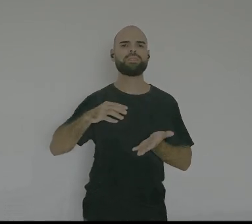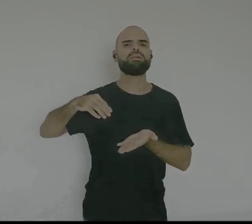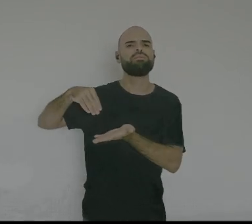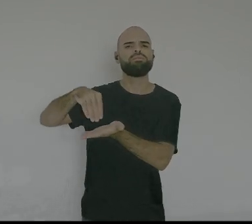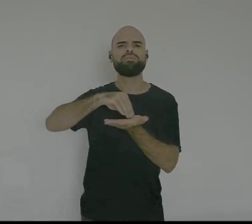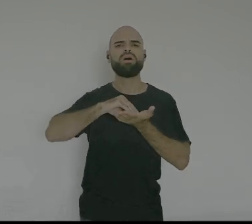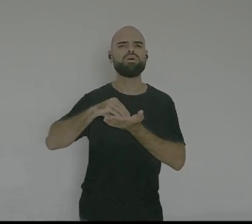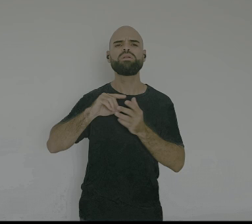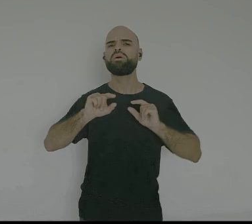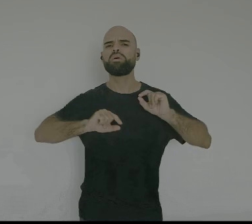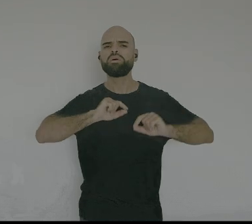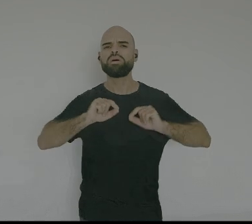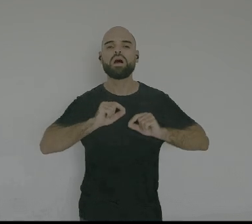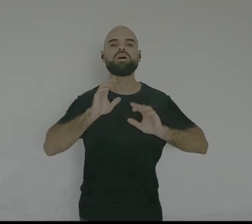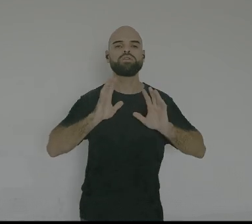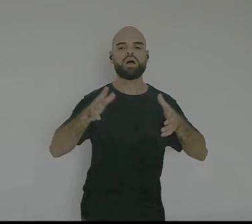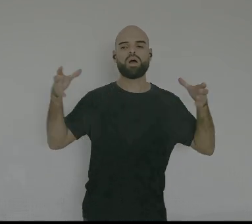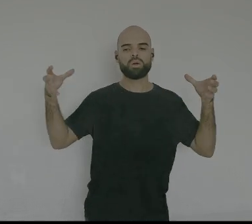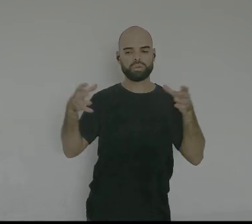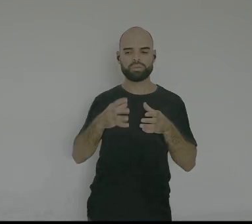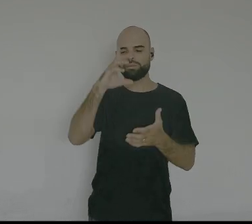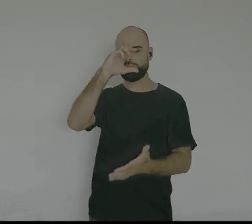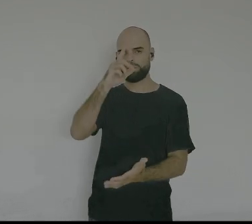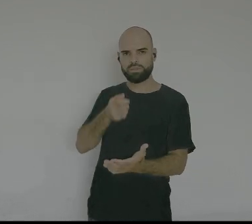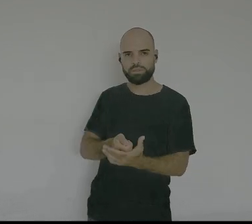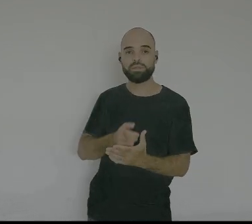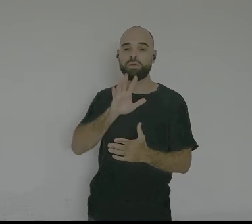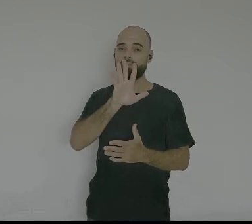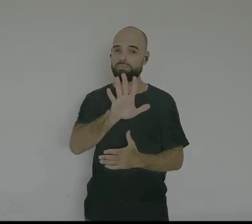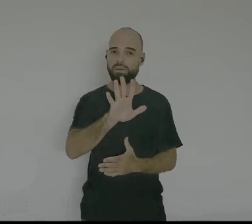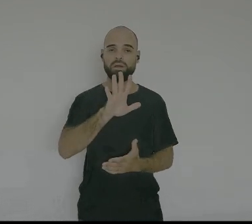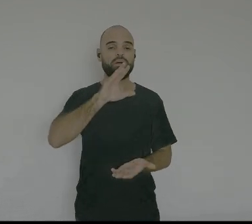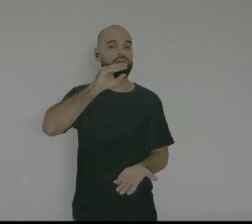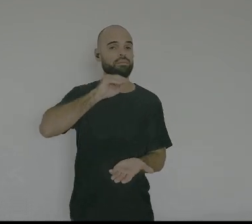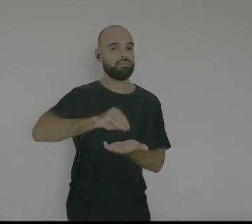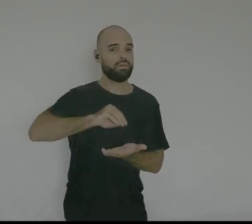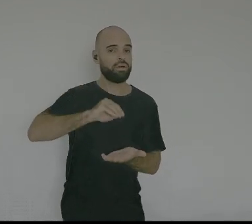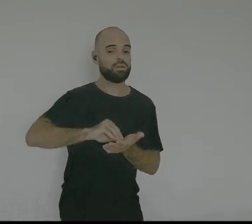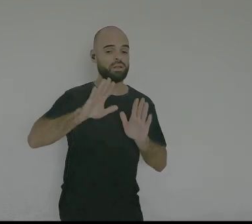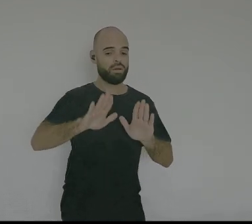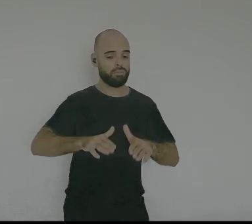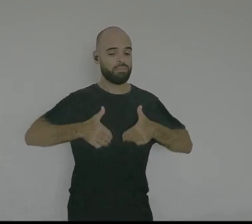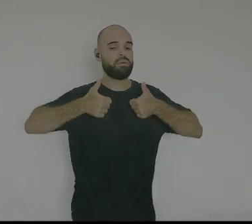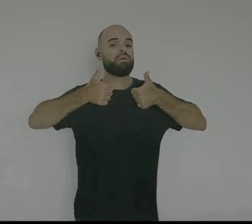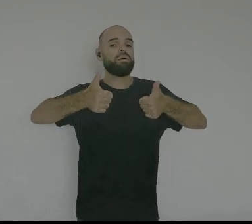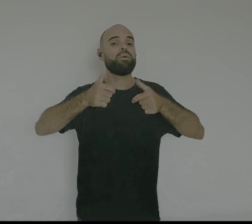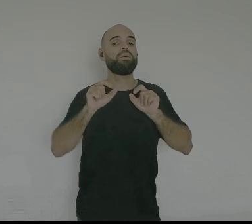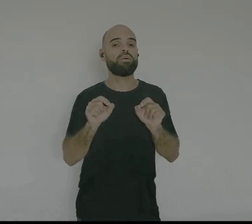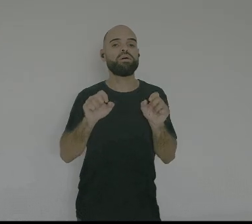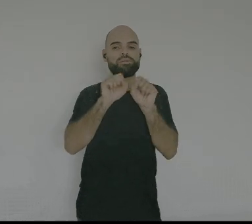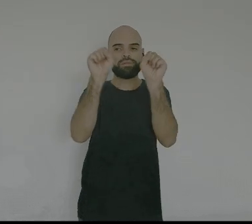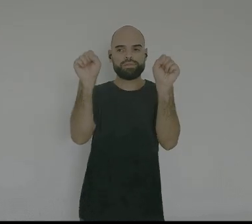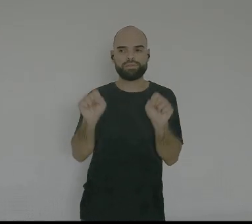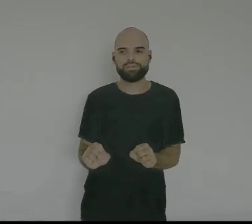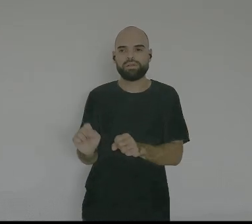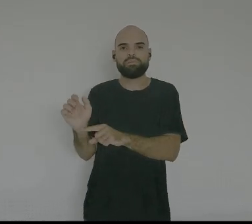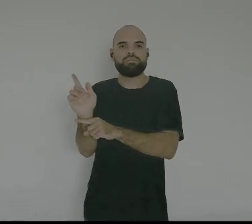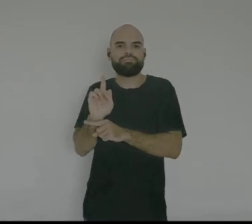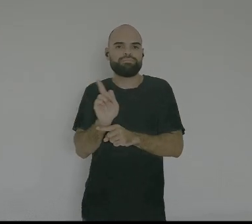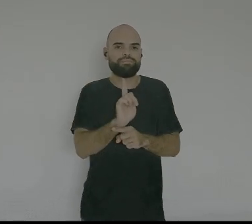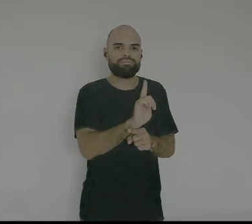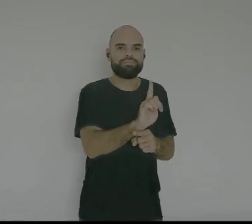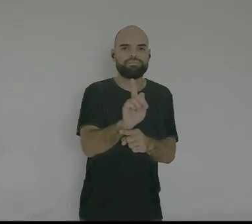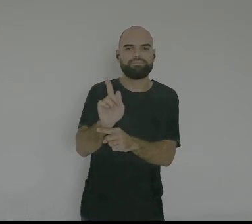né? Nós desenvolvemos muito esses mecanismos de decisão, mas nos falta um pouco